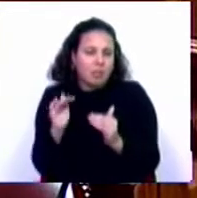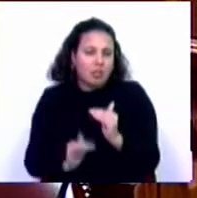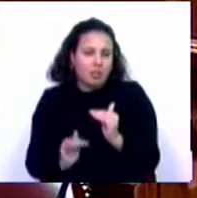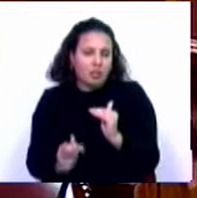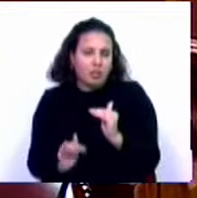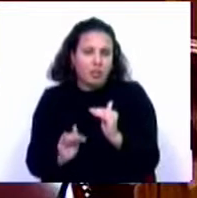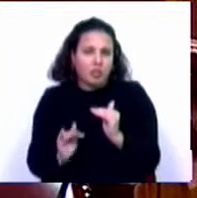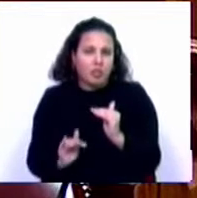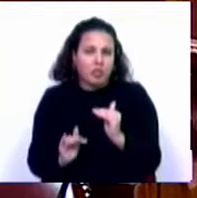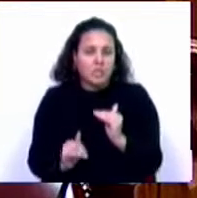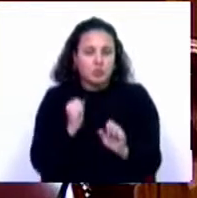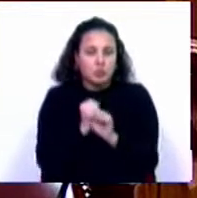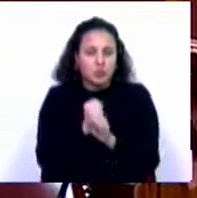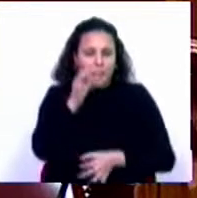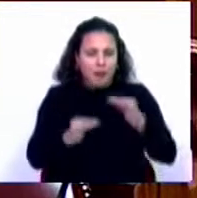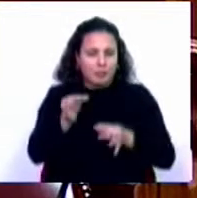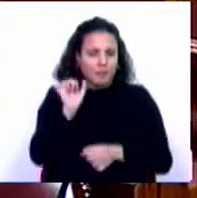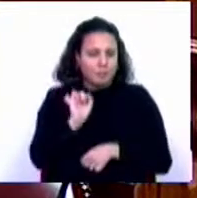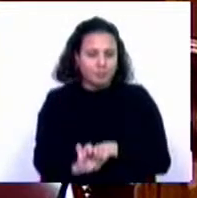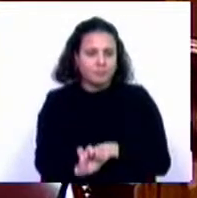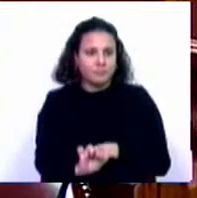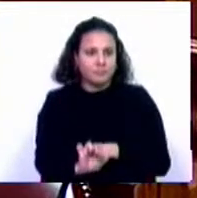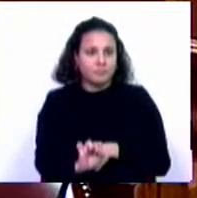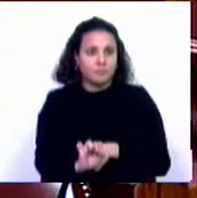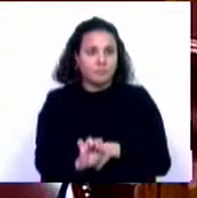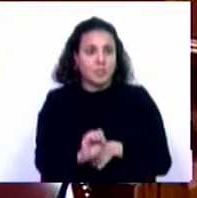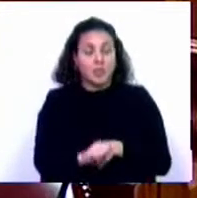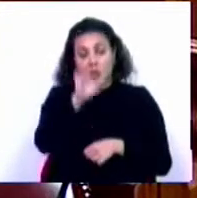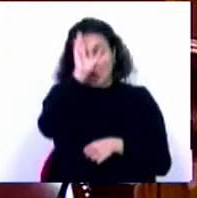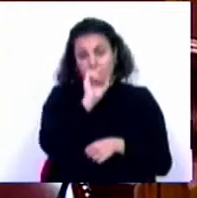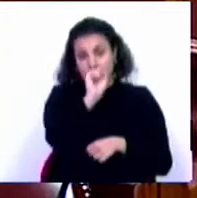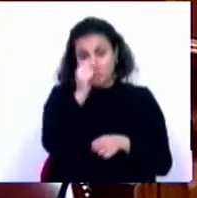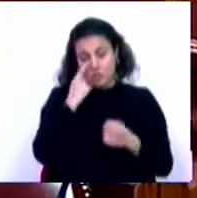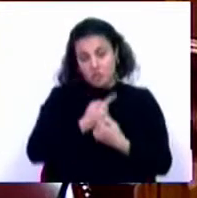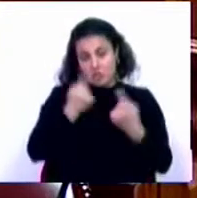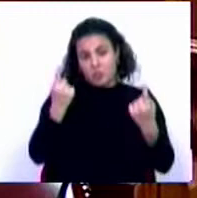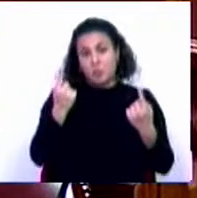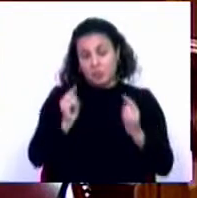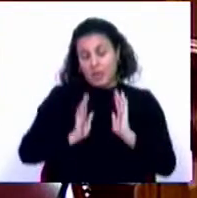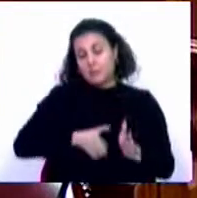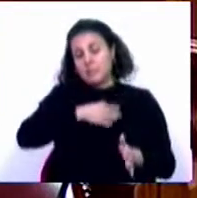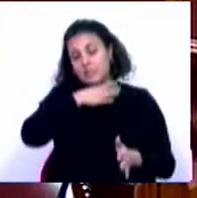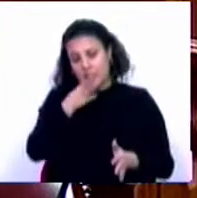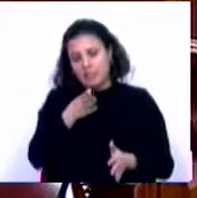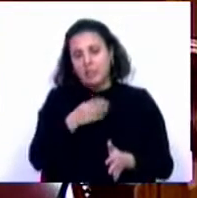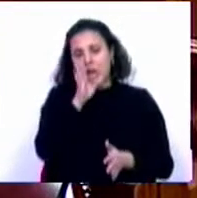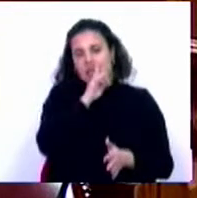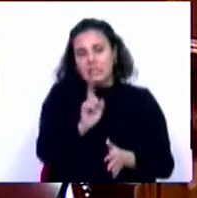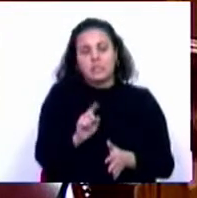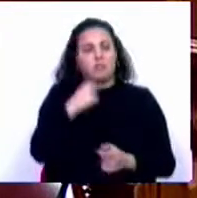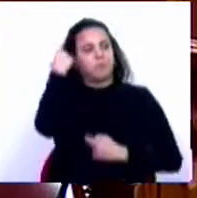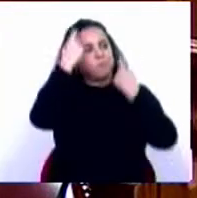tribunais. Como assinala o Conselho Superior do Ministério Público, é preciso que isto seja dito, senão ficamos a julgar que disse o que não disse.